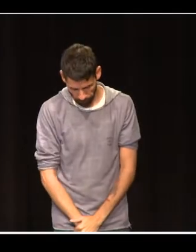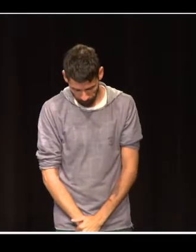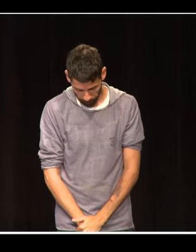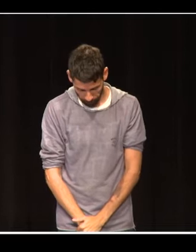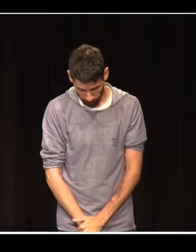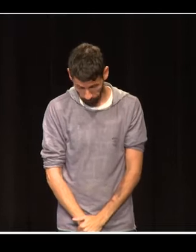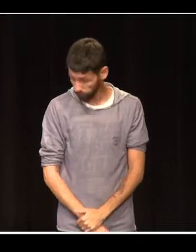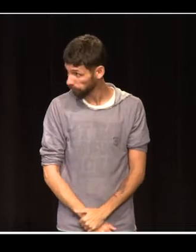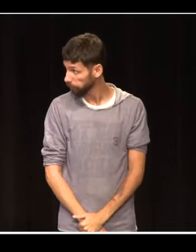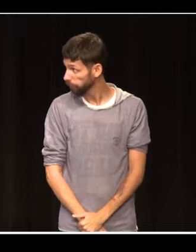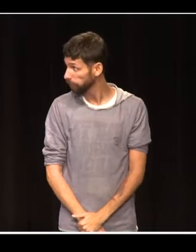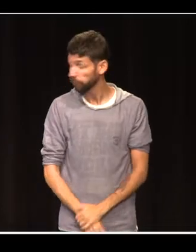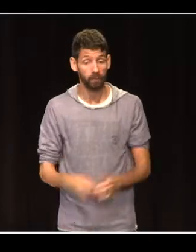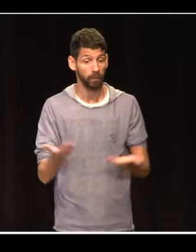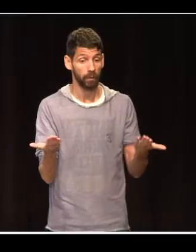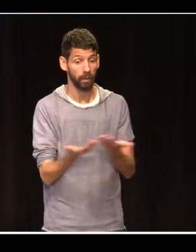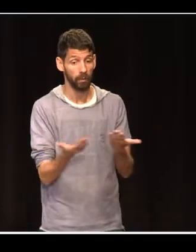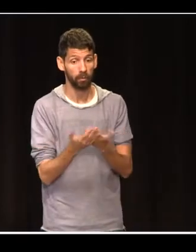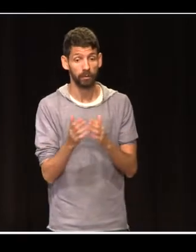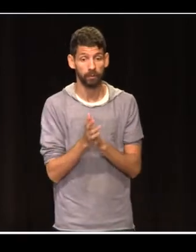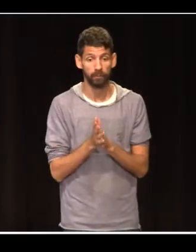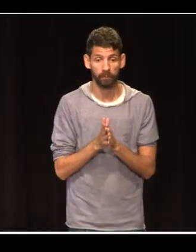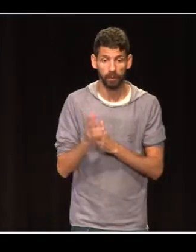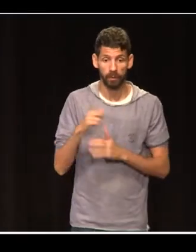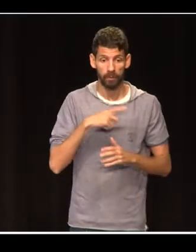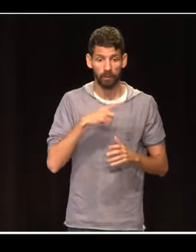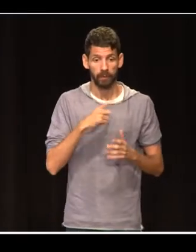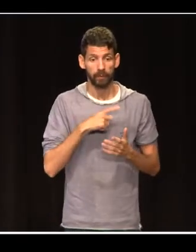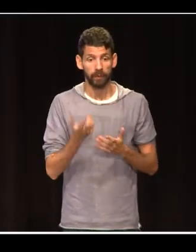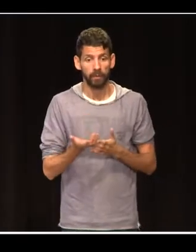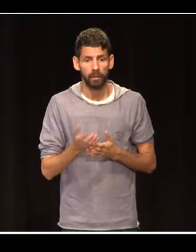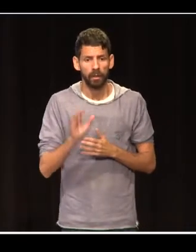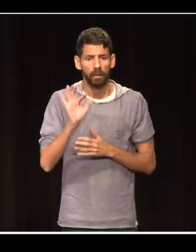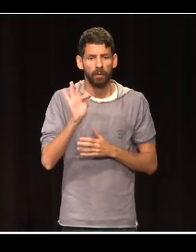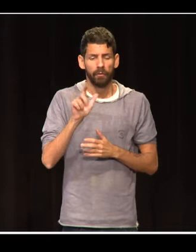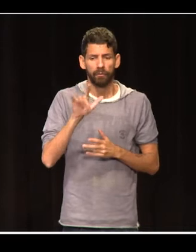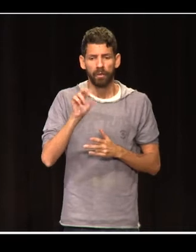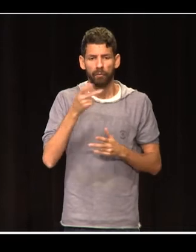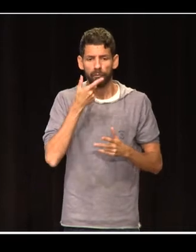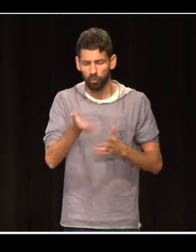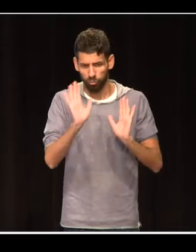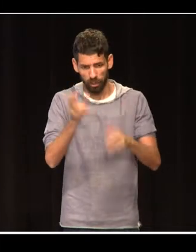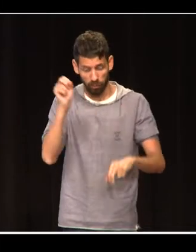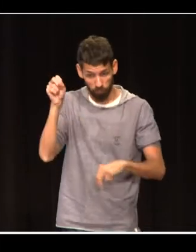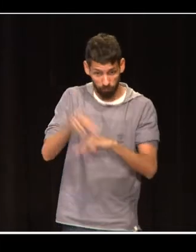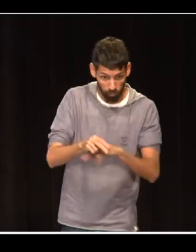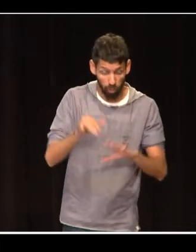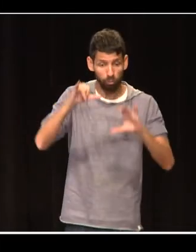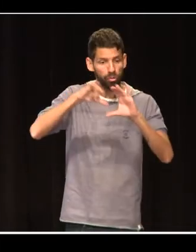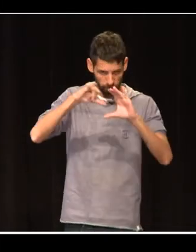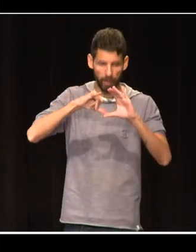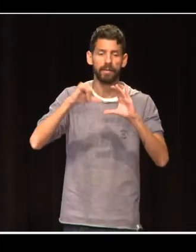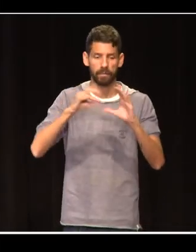Quer falar, Thiago? E, assim, como o Flávio disse, aí eu chego ao SPES para